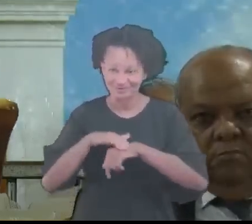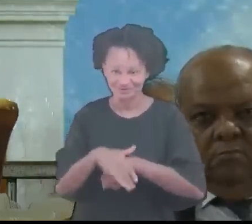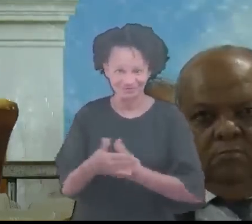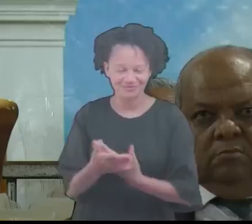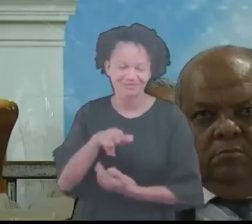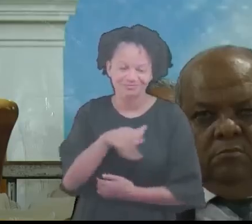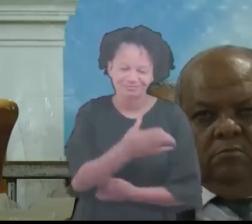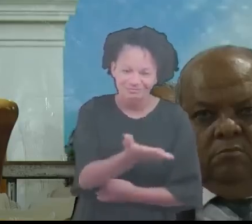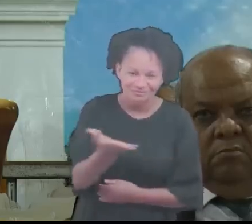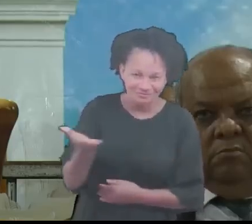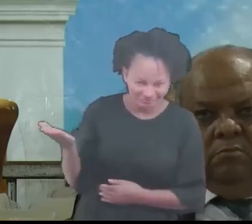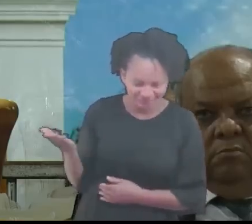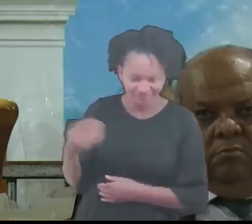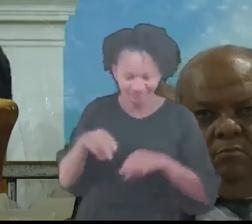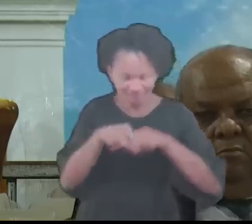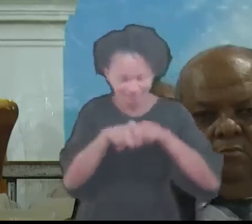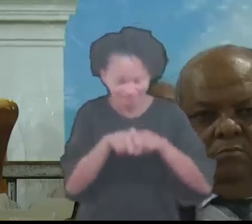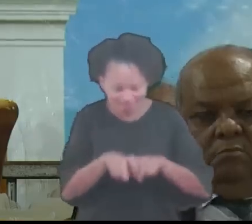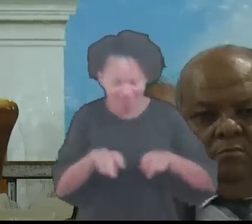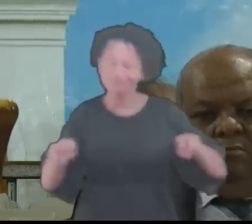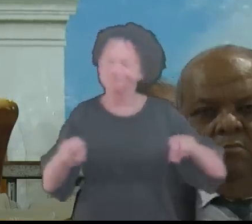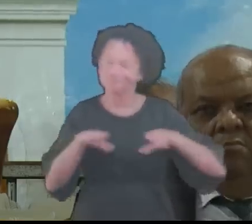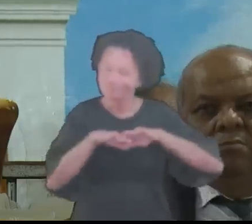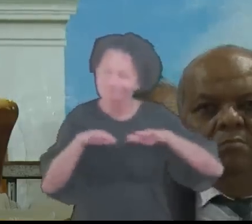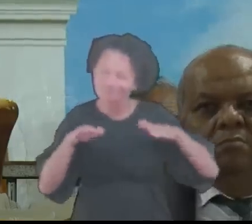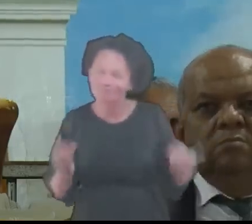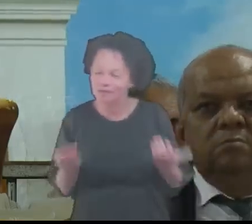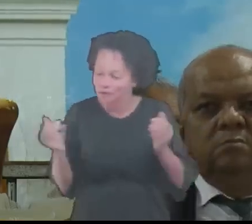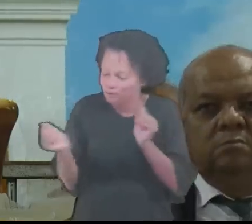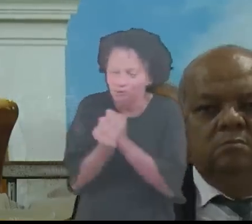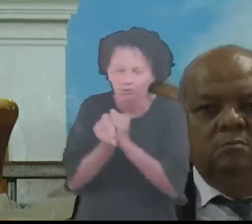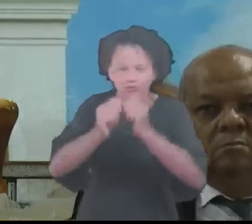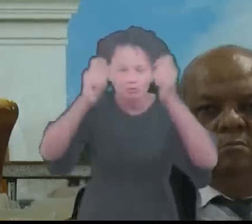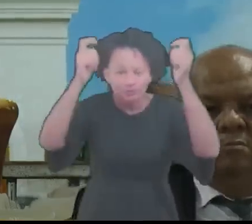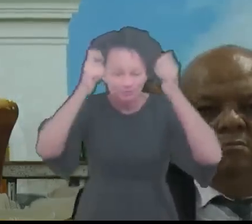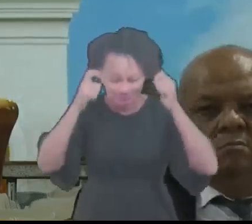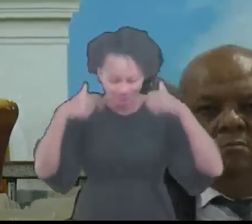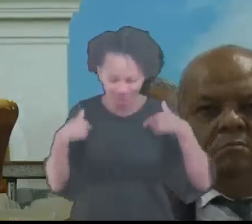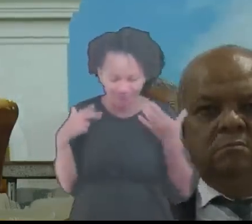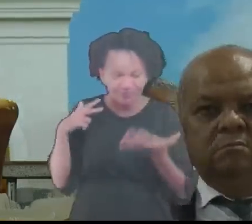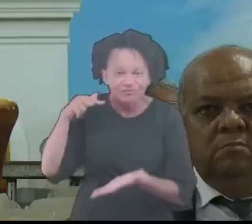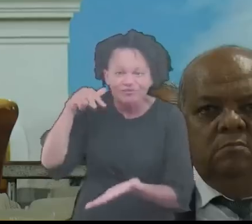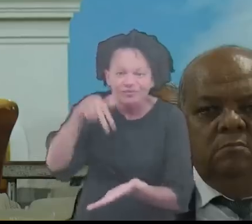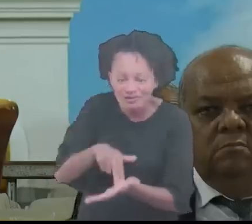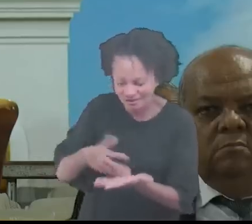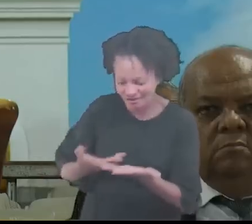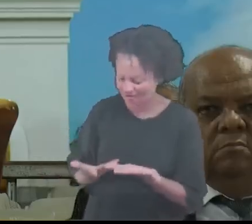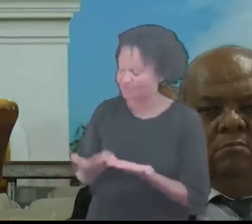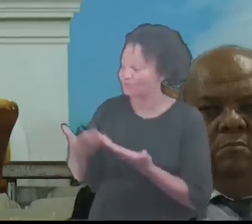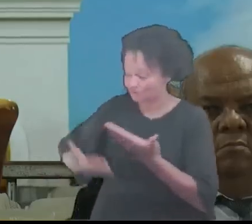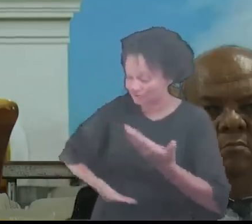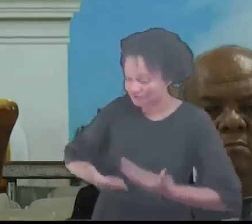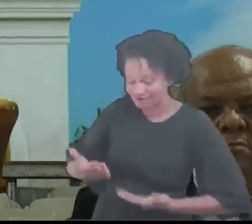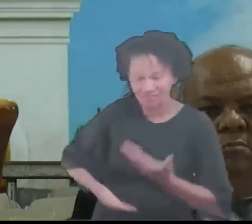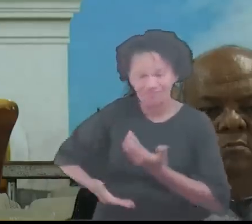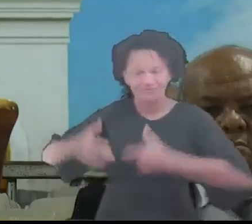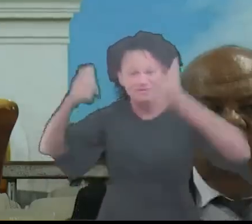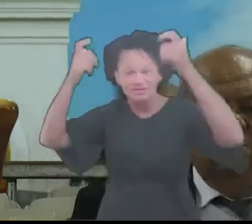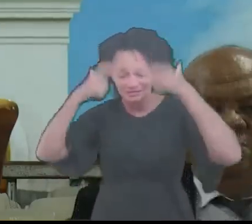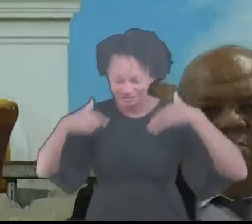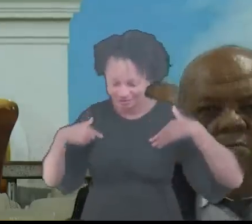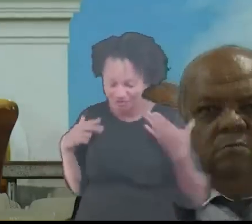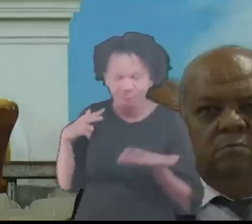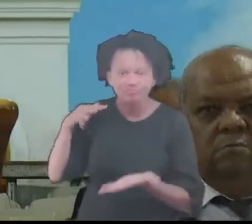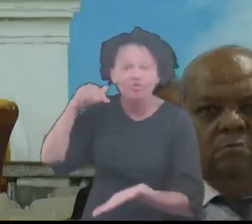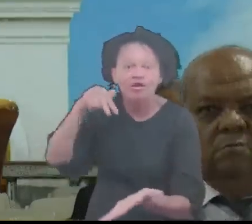estamos aqui à mesa com o rei. Nós estamos aqui sendo servidos pelo rei. Nós estamos